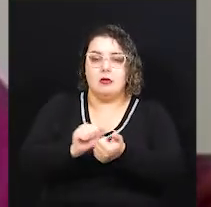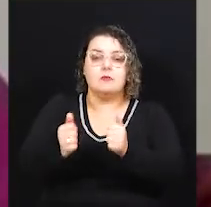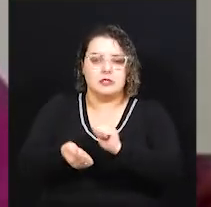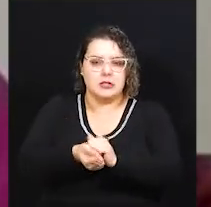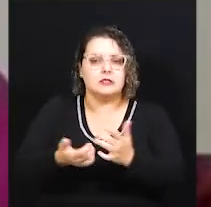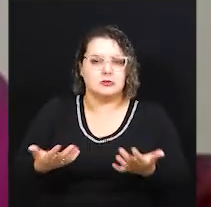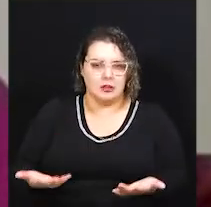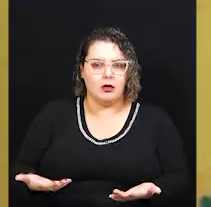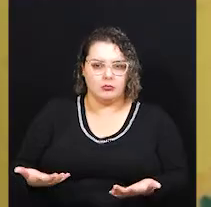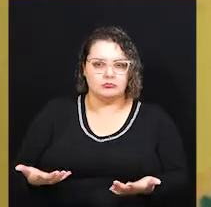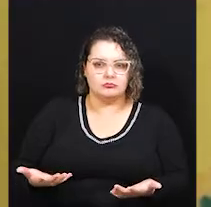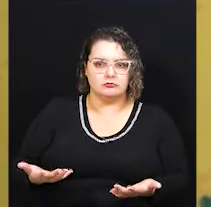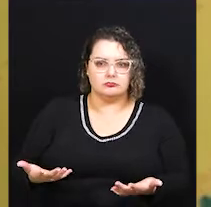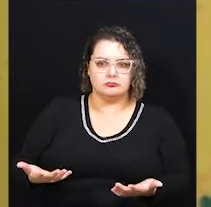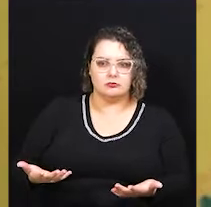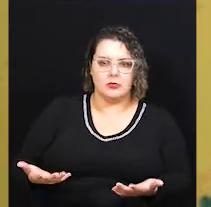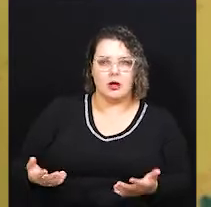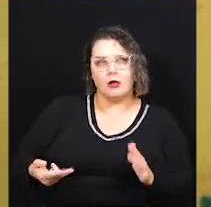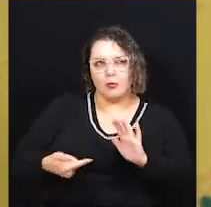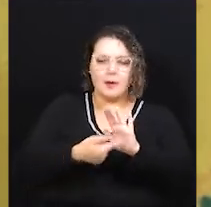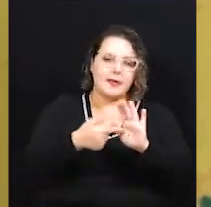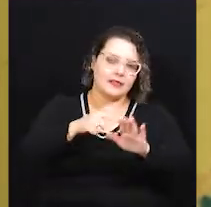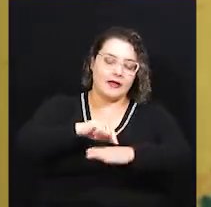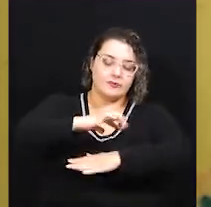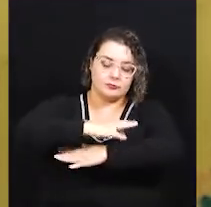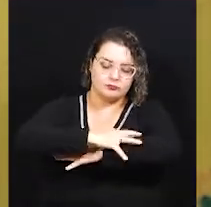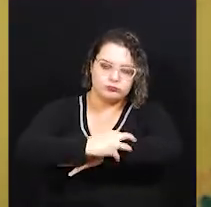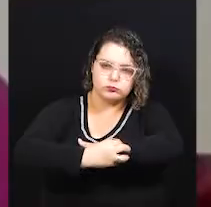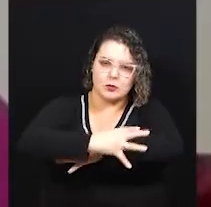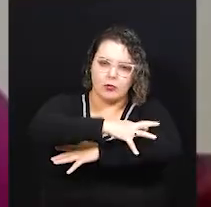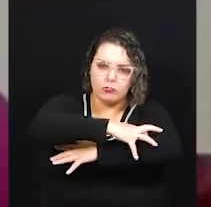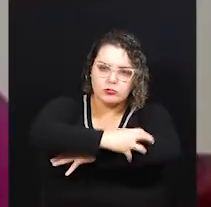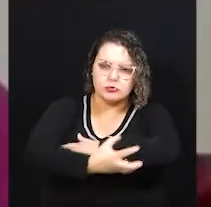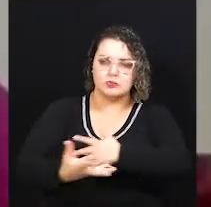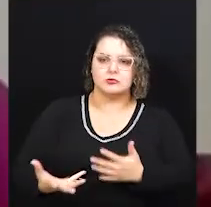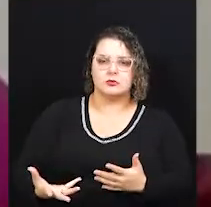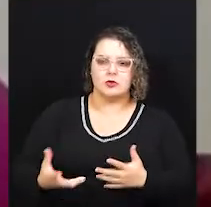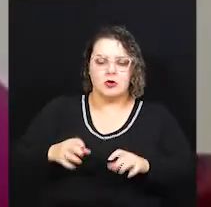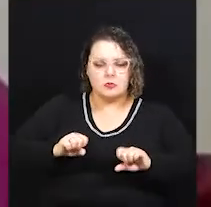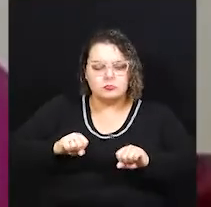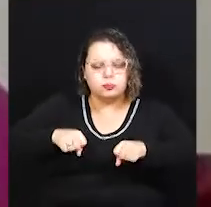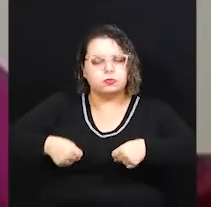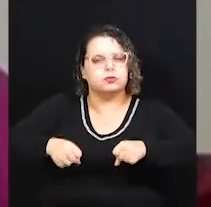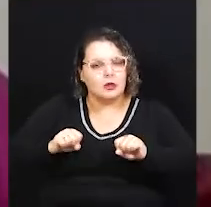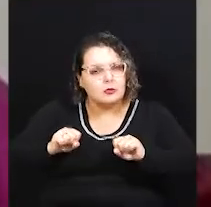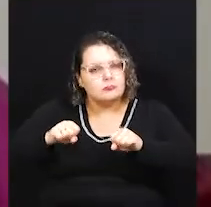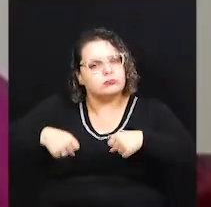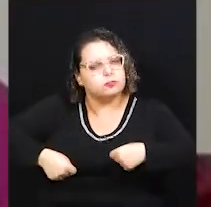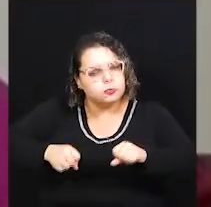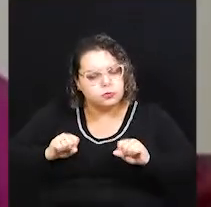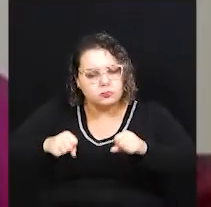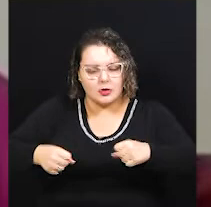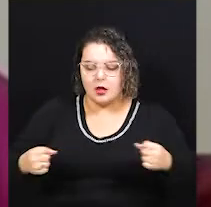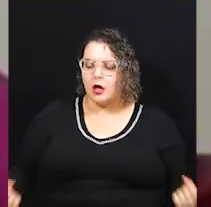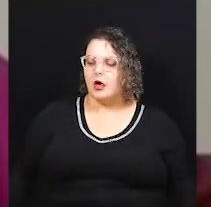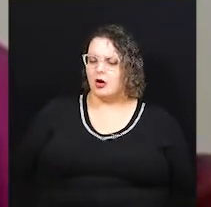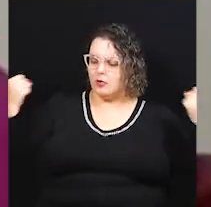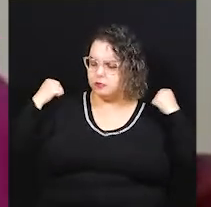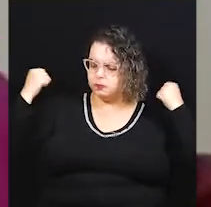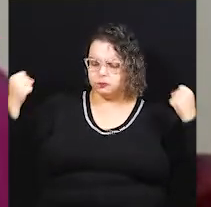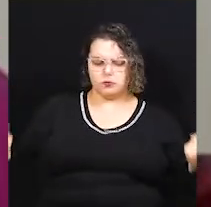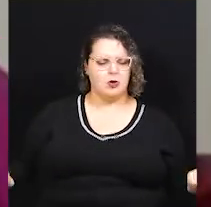dizer assim. Da mesma Olha só que maneira bacana. que você faz força, esforço para adquirir